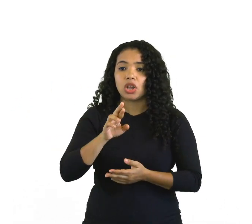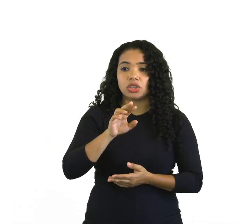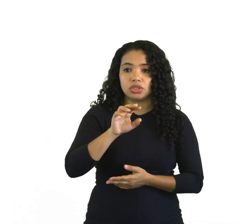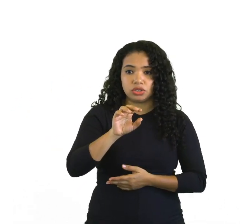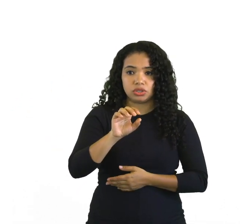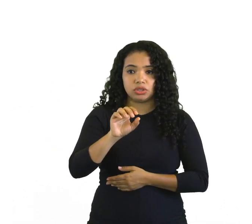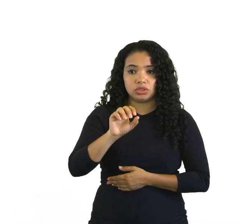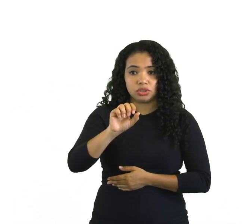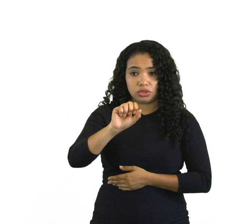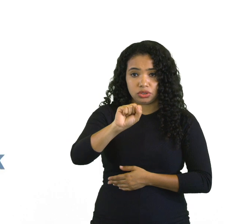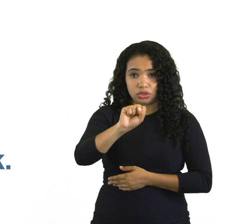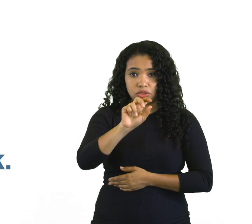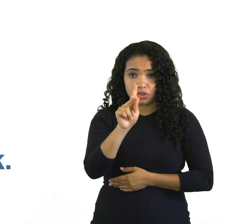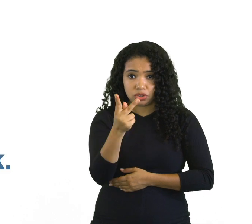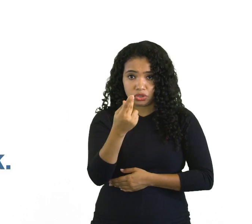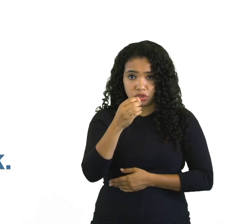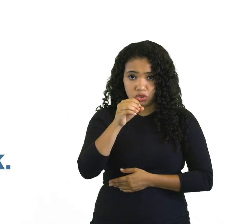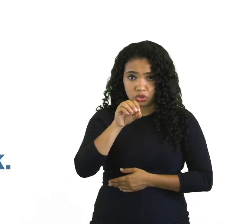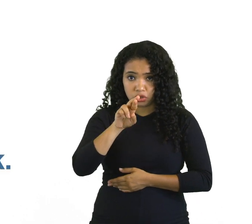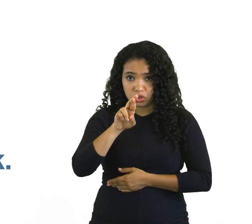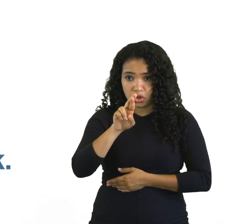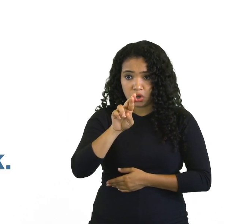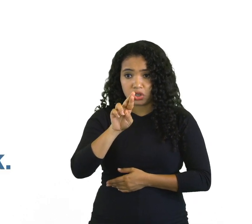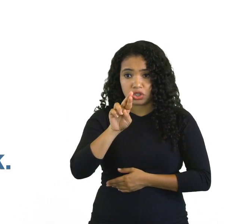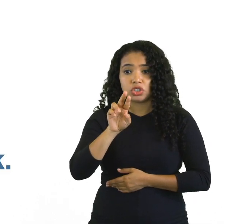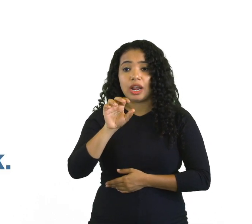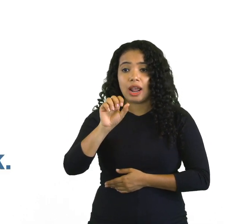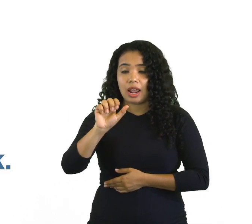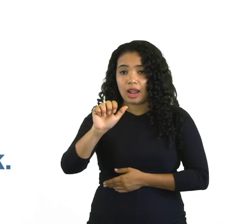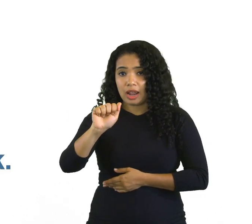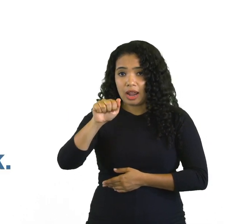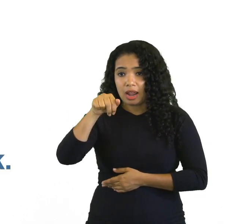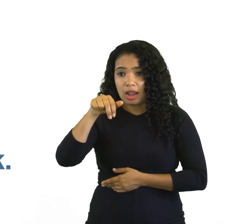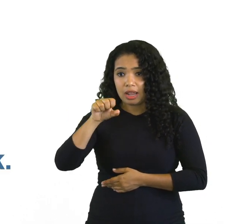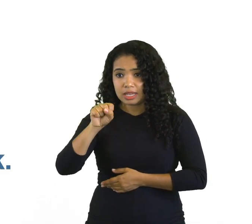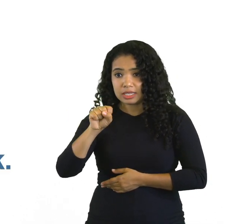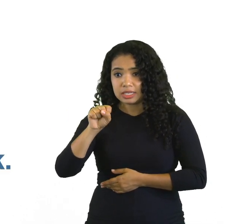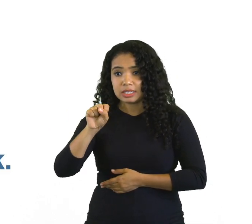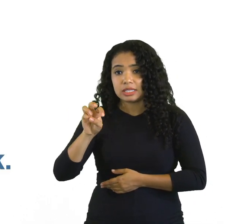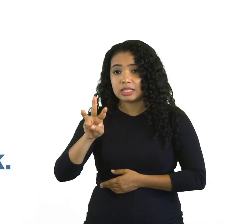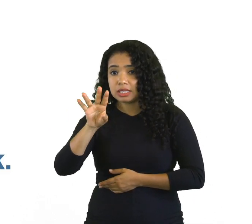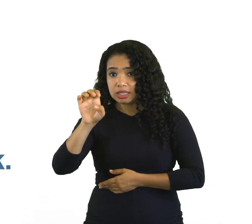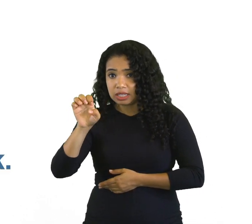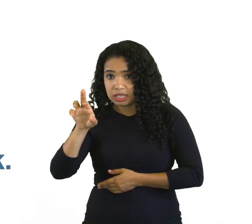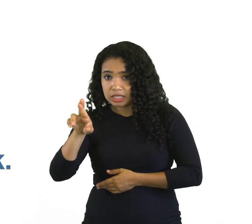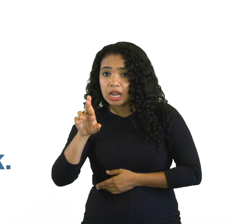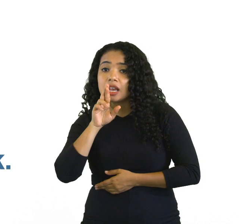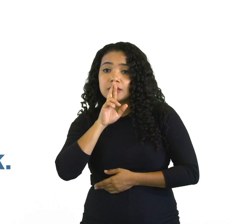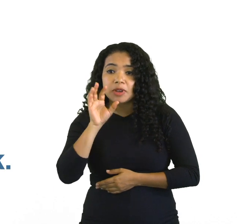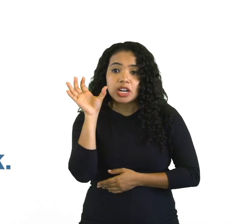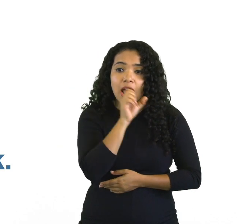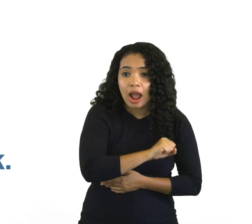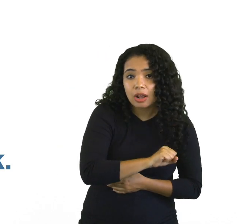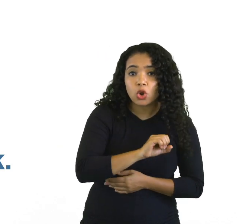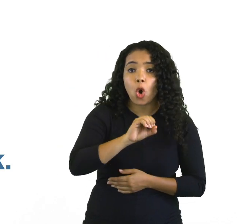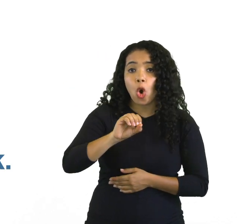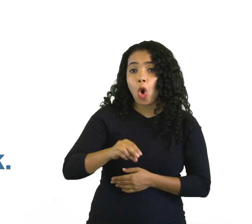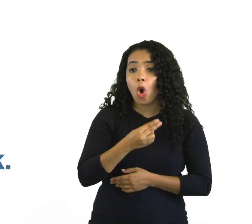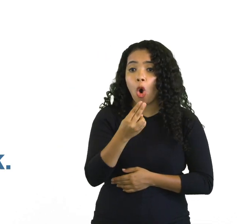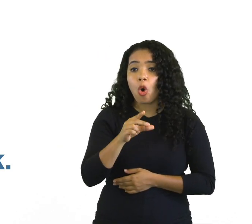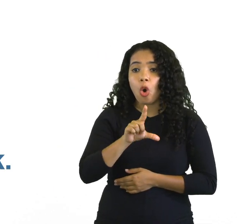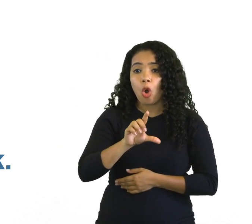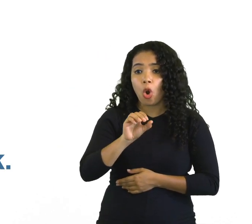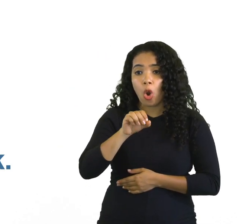dar long answer, respostas longas a essas perguntas. Aí nós temos a